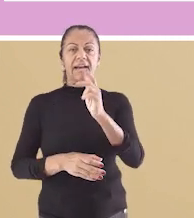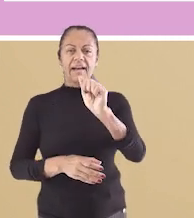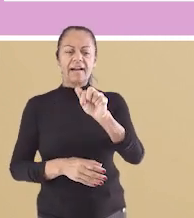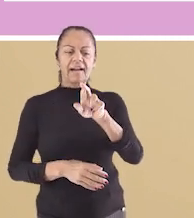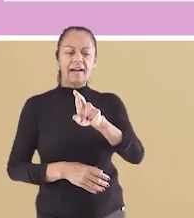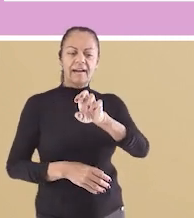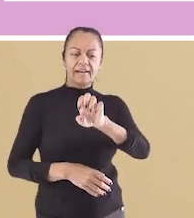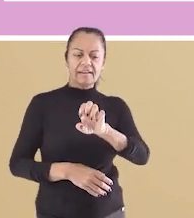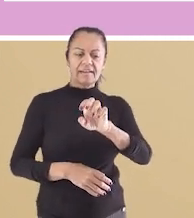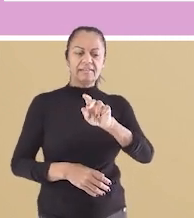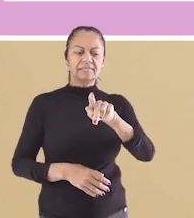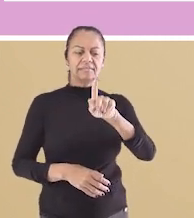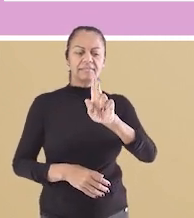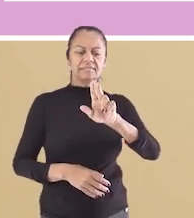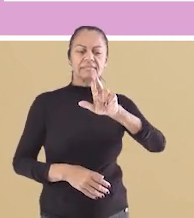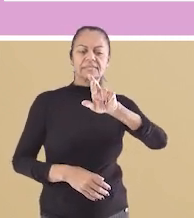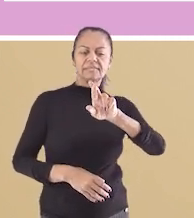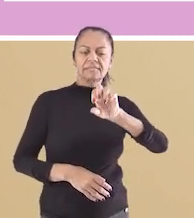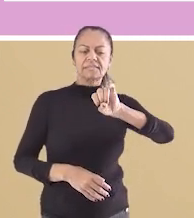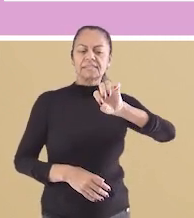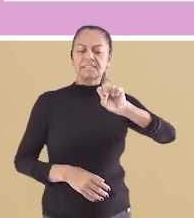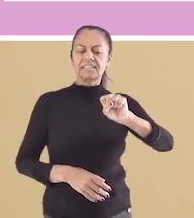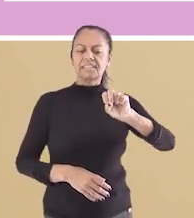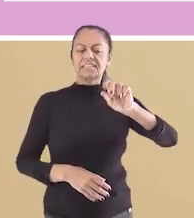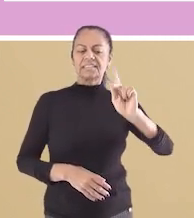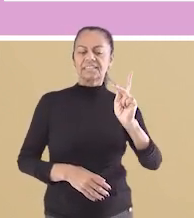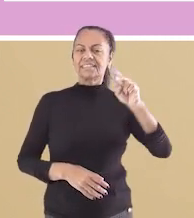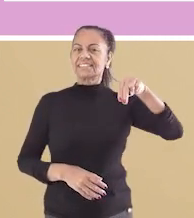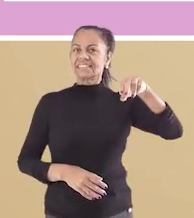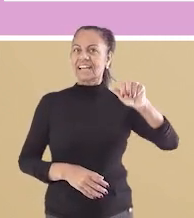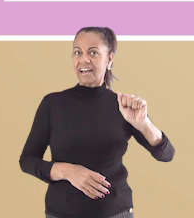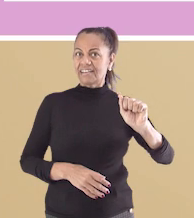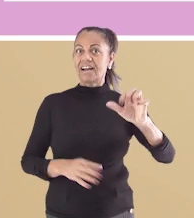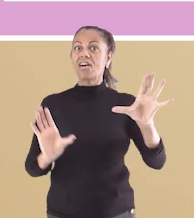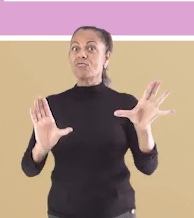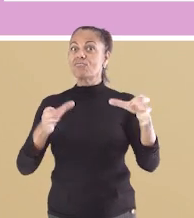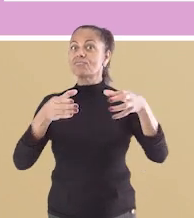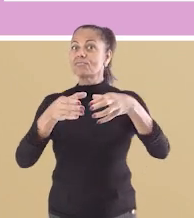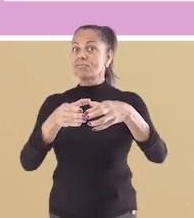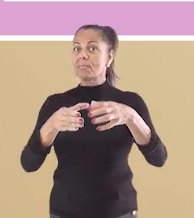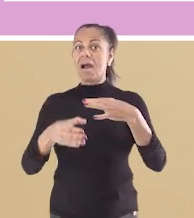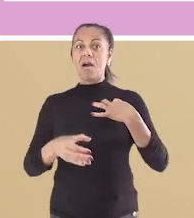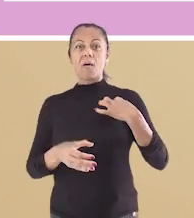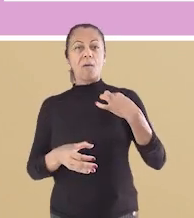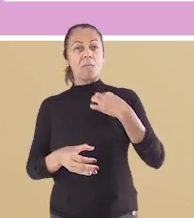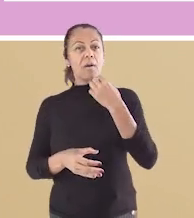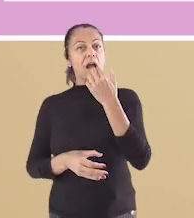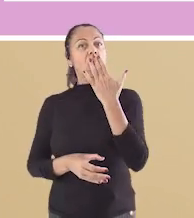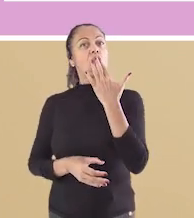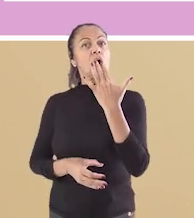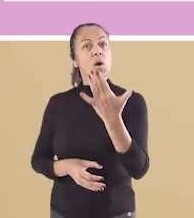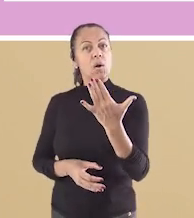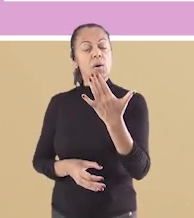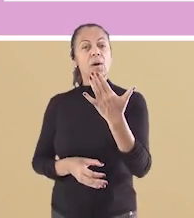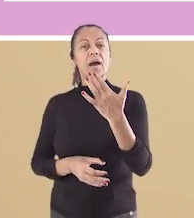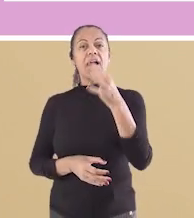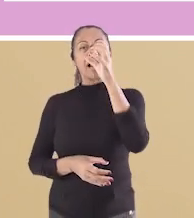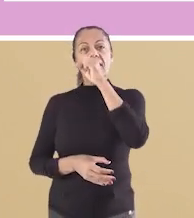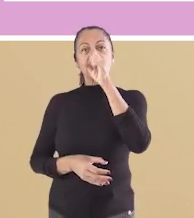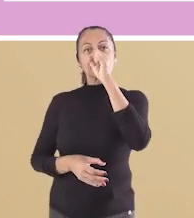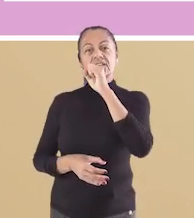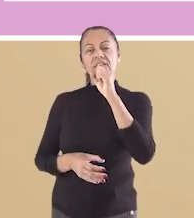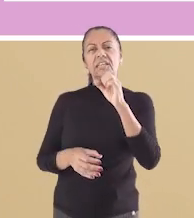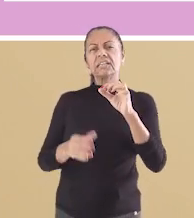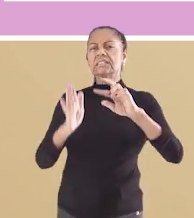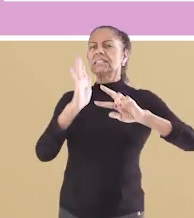Hare Krishna, por exemplo, vestem-se predominantemente com a cor alaranjada, que para eles